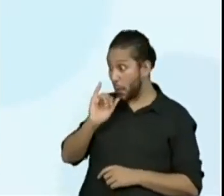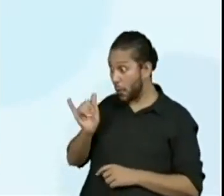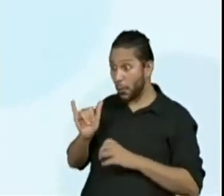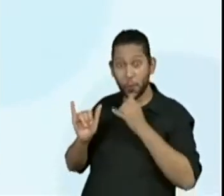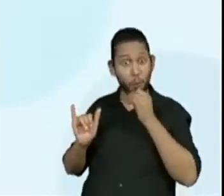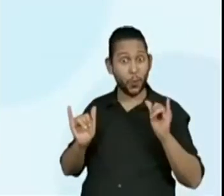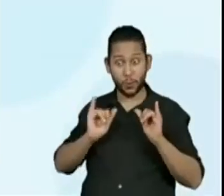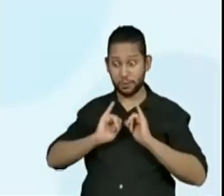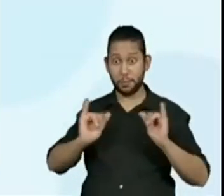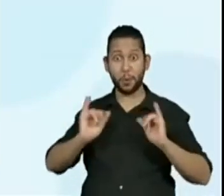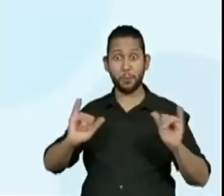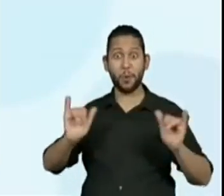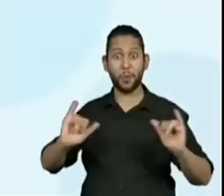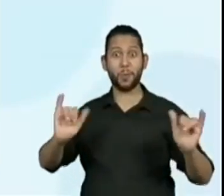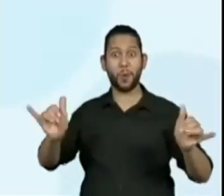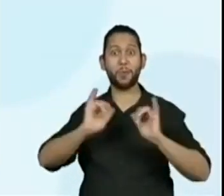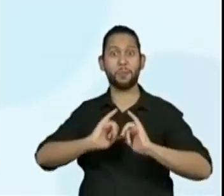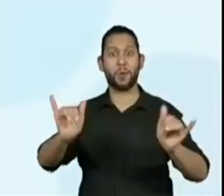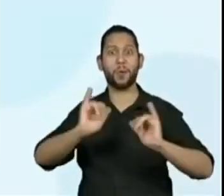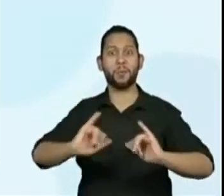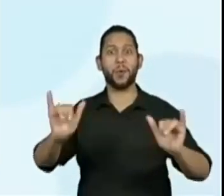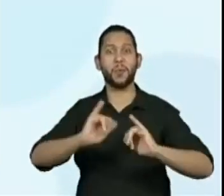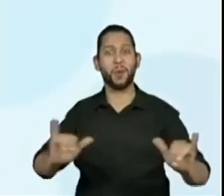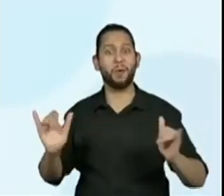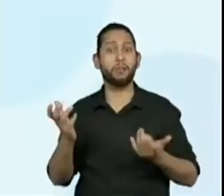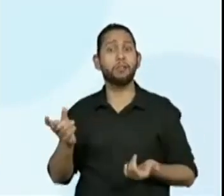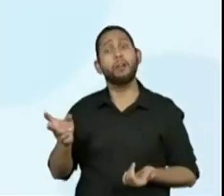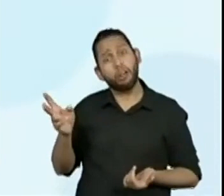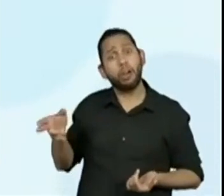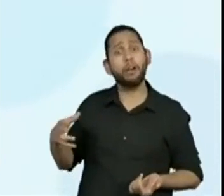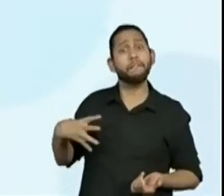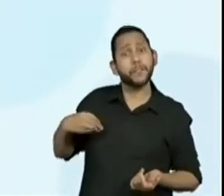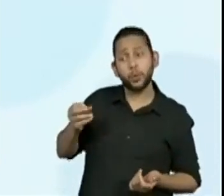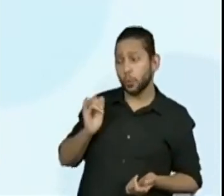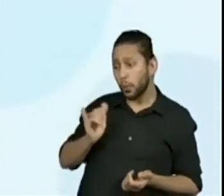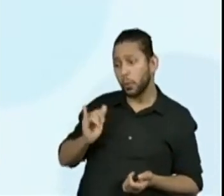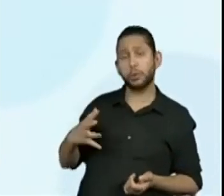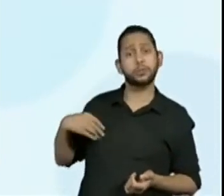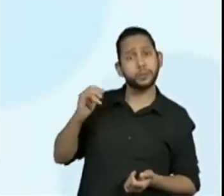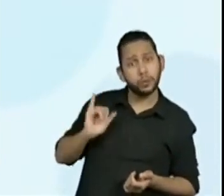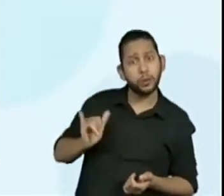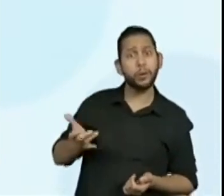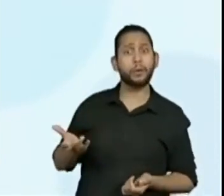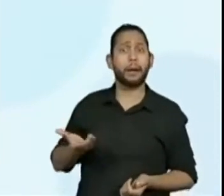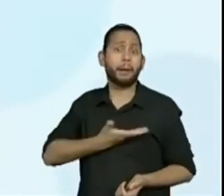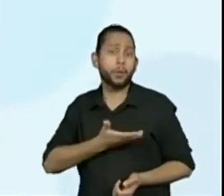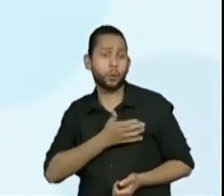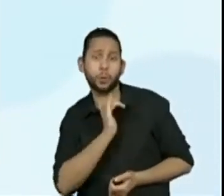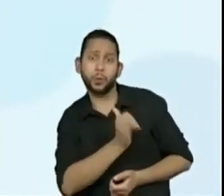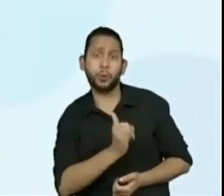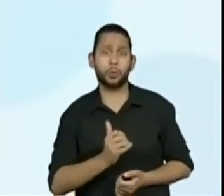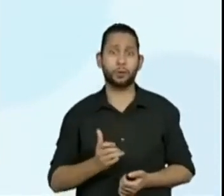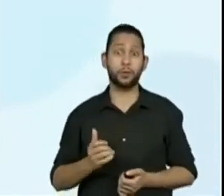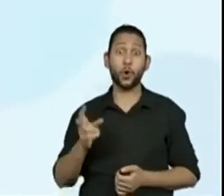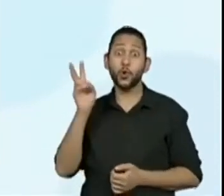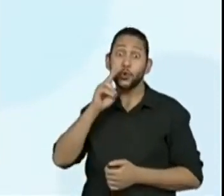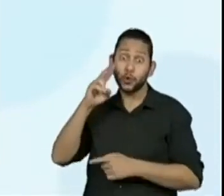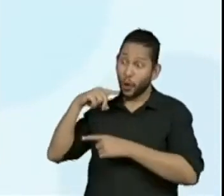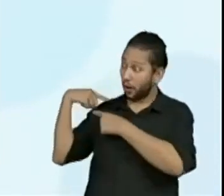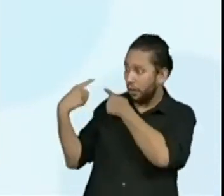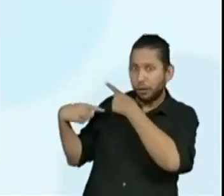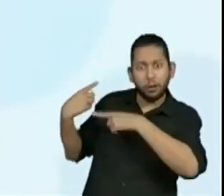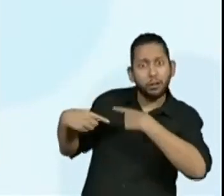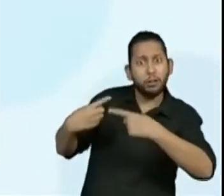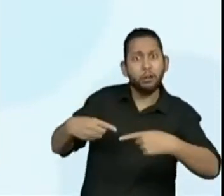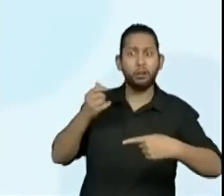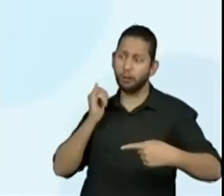para seus filhos, netos e amigos. A transmissão dessas histórias aconteceu dessa maneira por